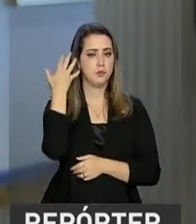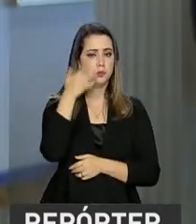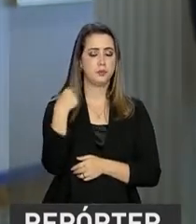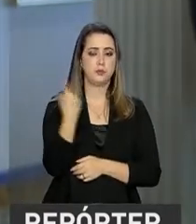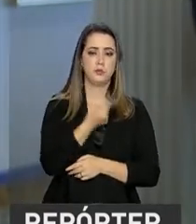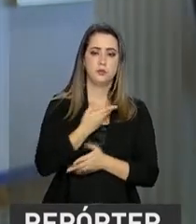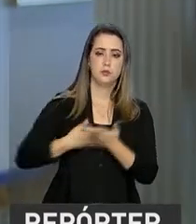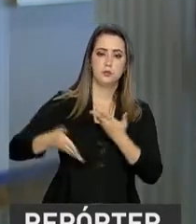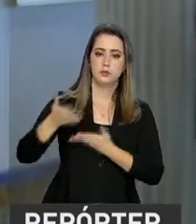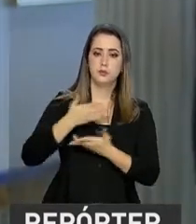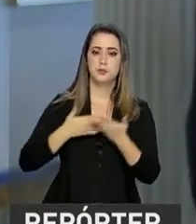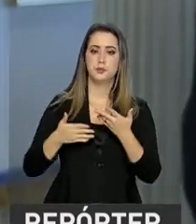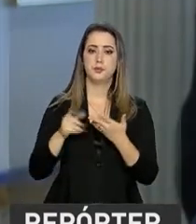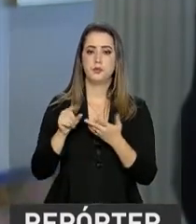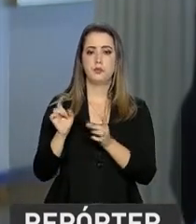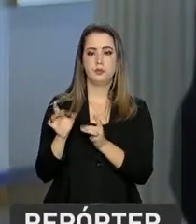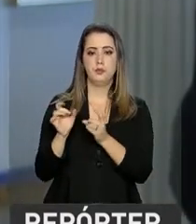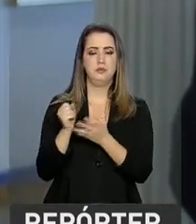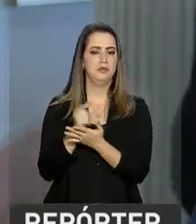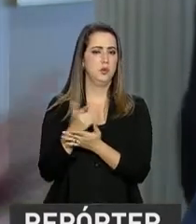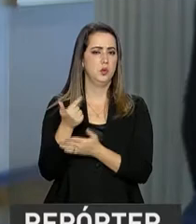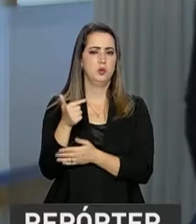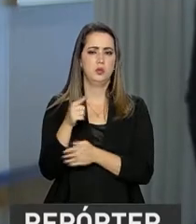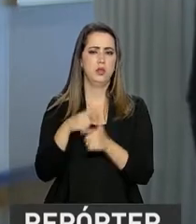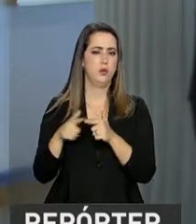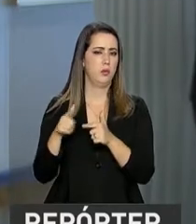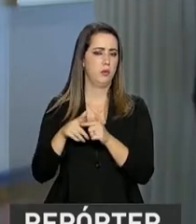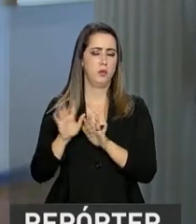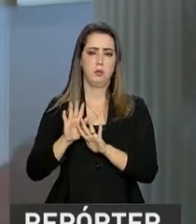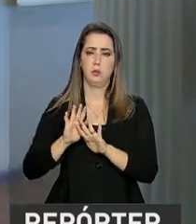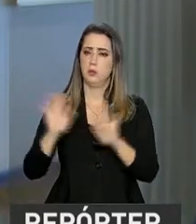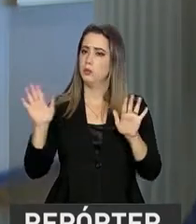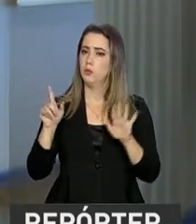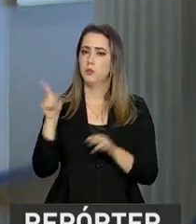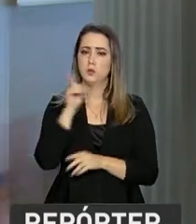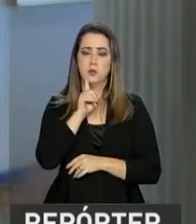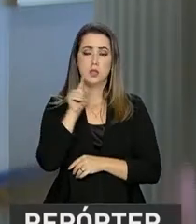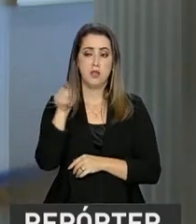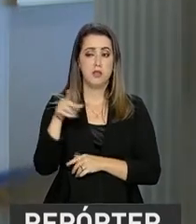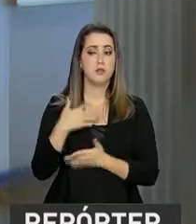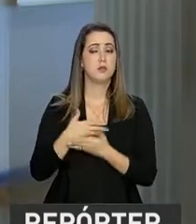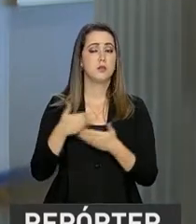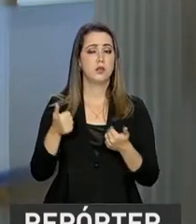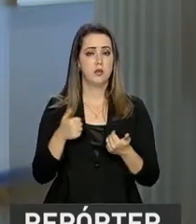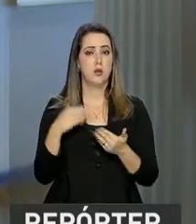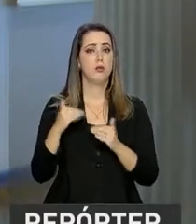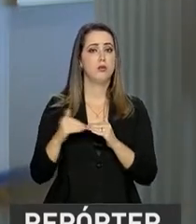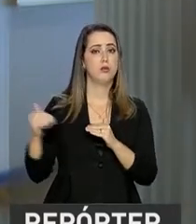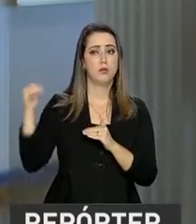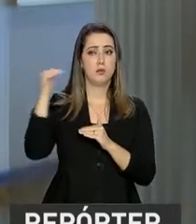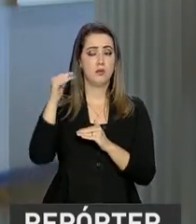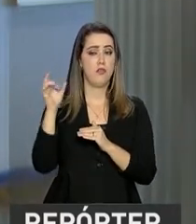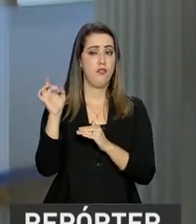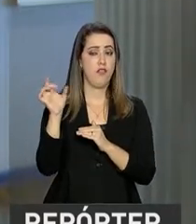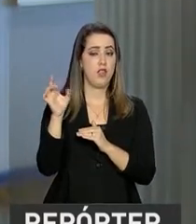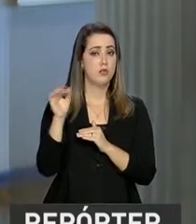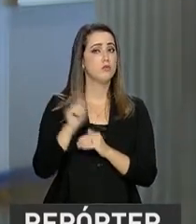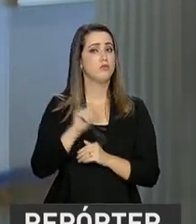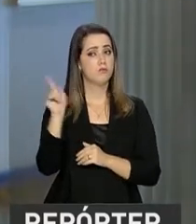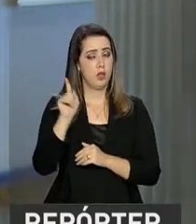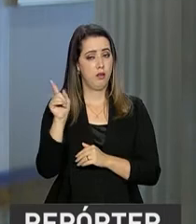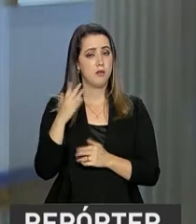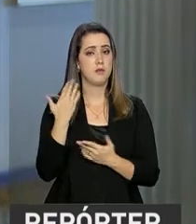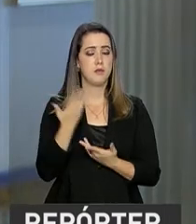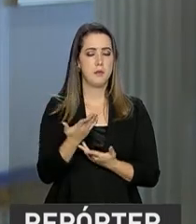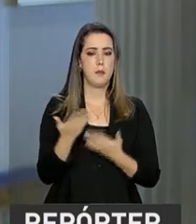relação comercial não cria nenhum problema nos Estados Unidos, pelo contrário, eles têm superávit comercial conosco, né? Em